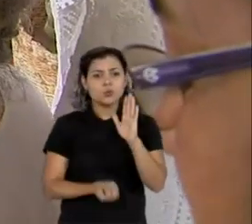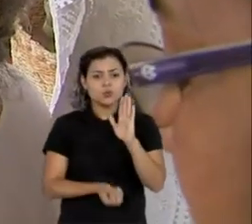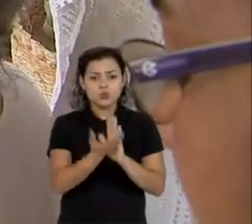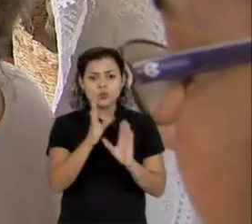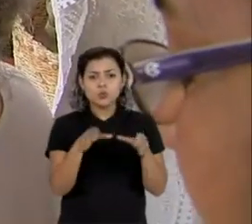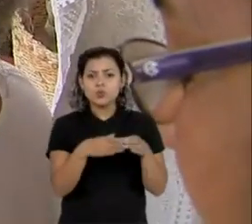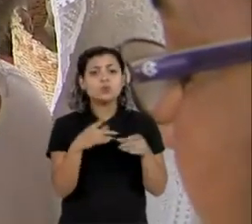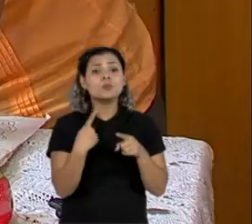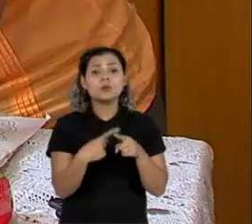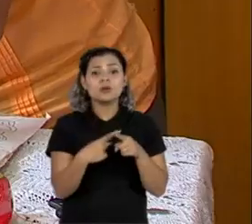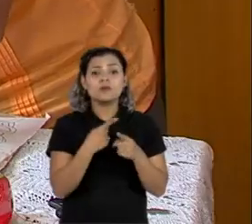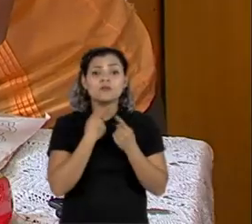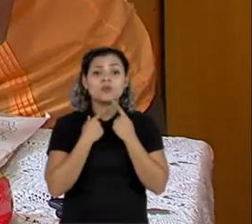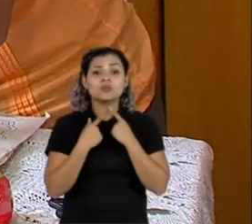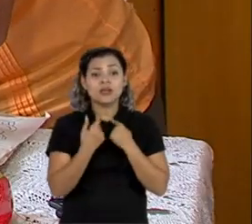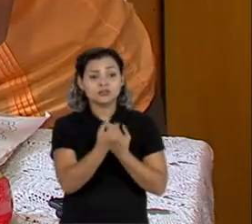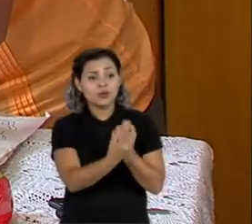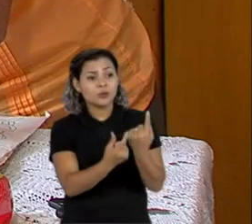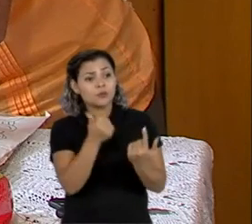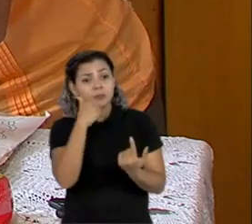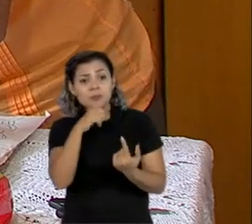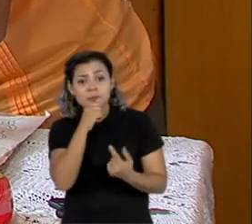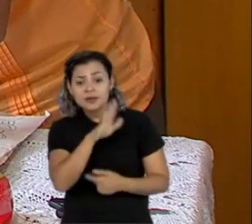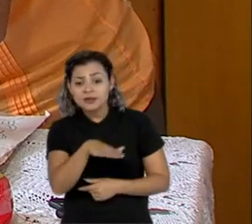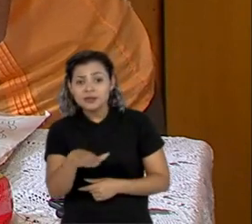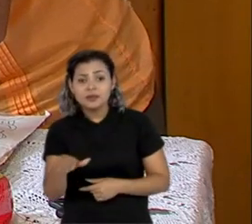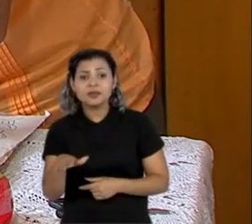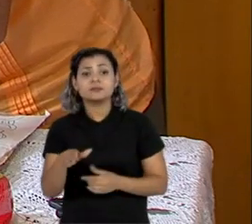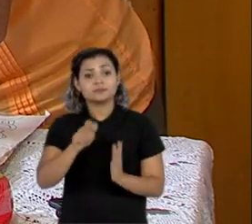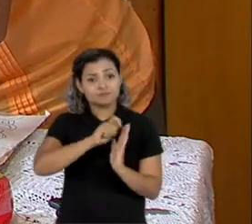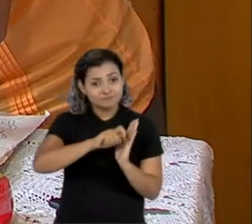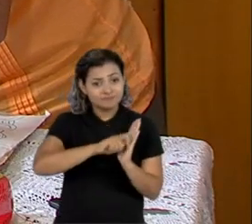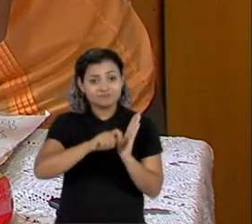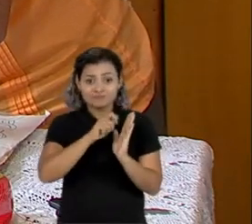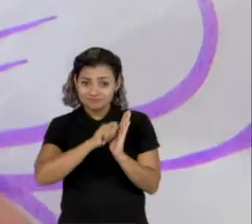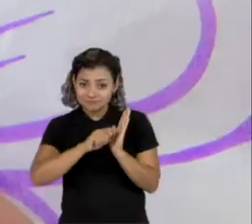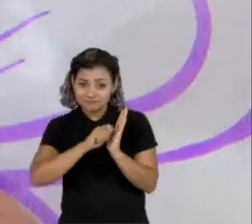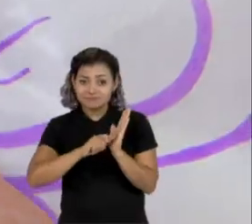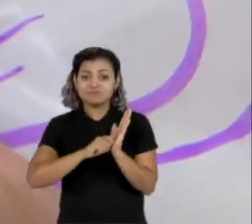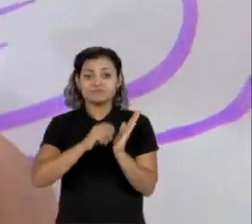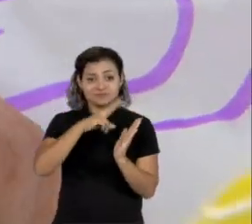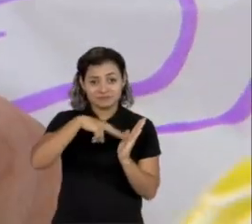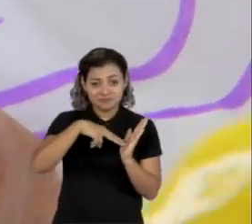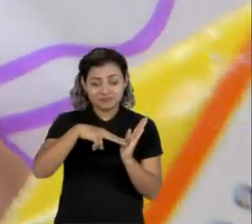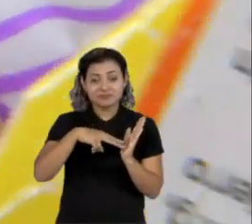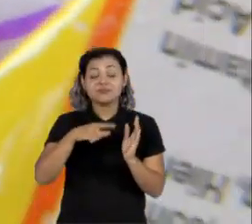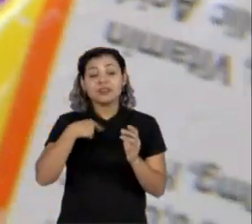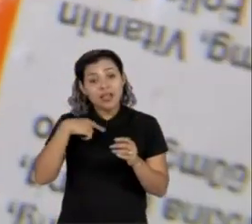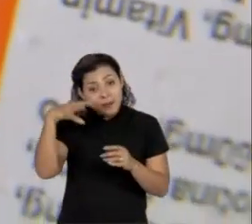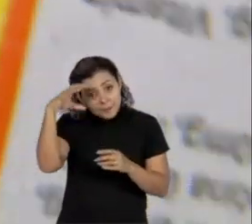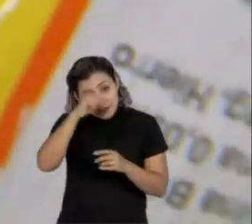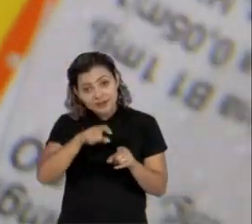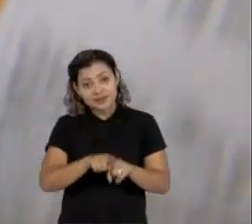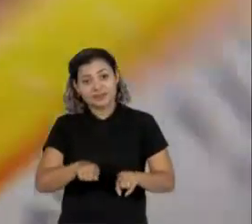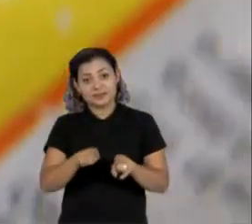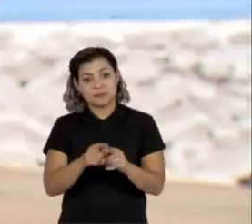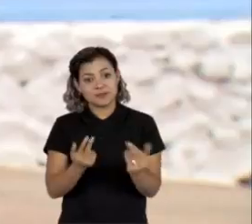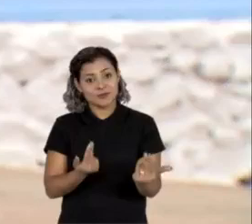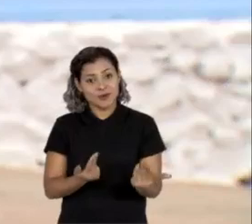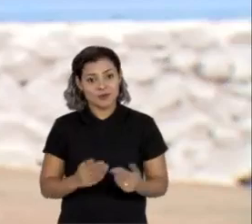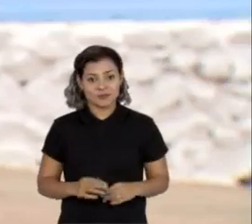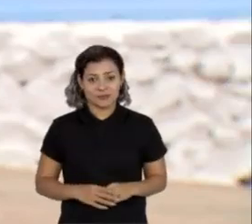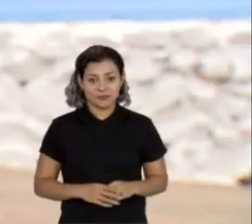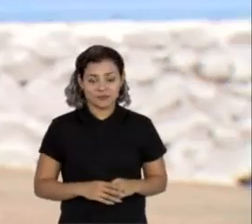a partir do desejo de algumas mães de crianças alfabetizadas por eles se alfabetizarem também.